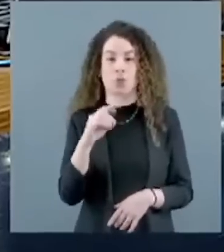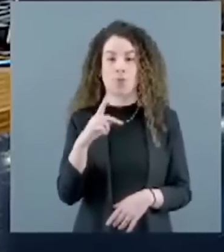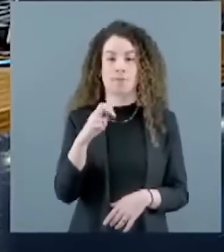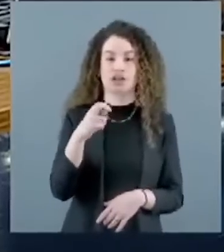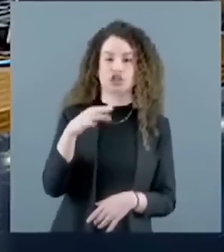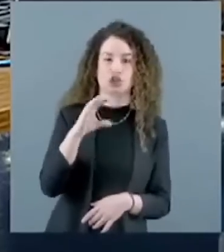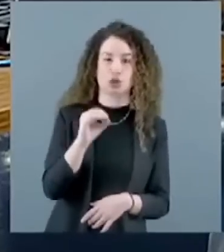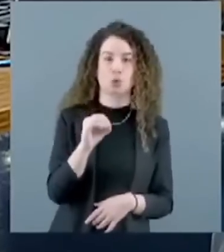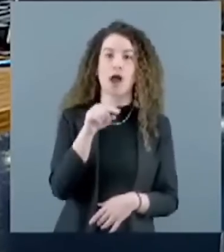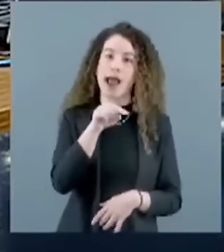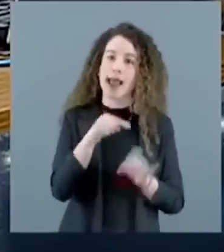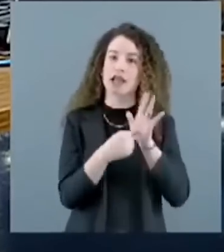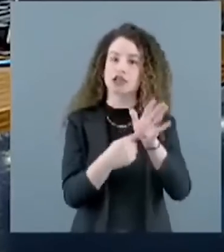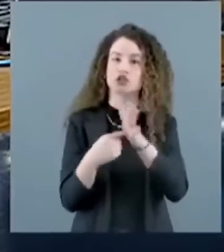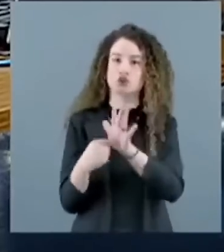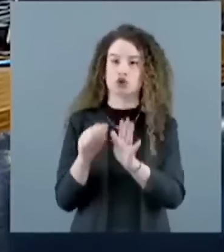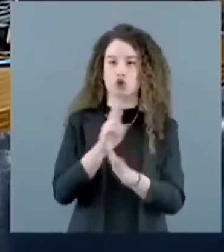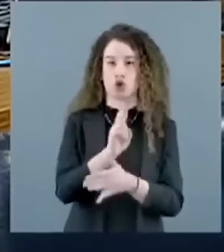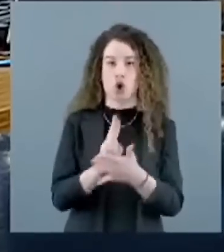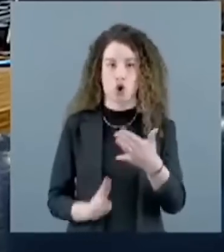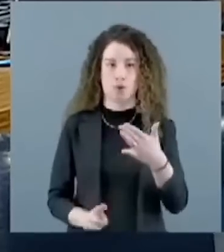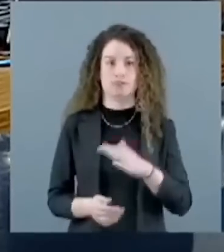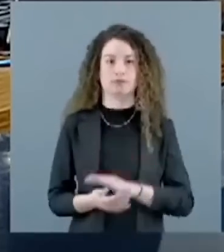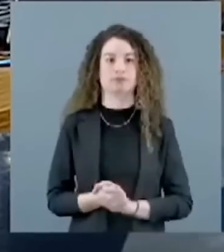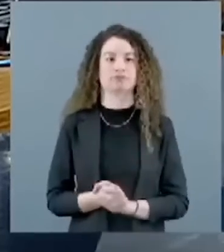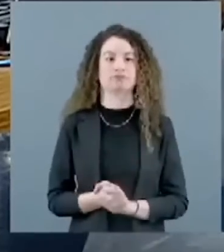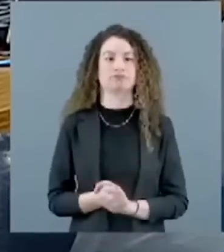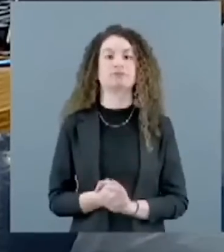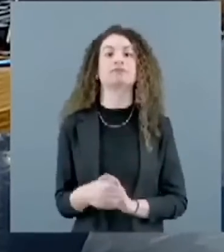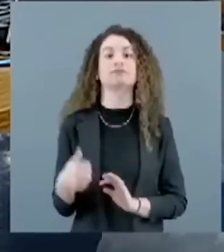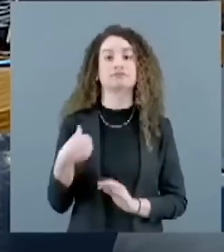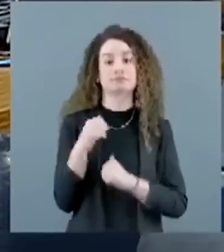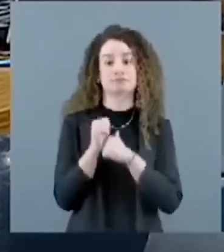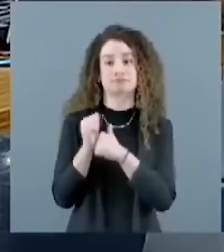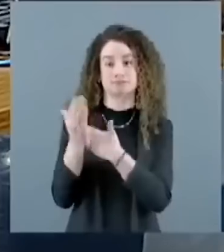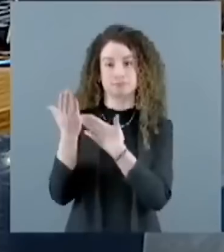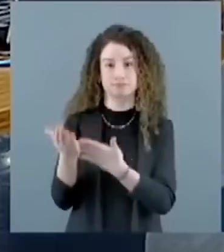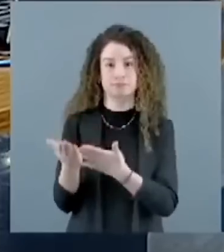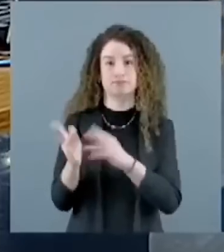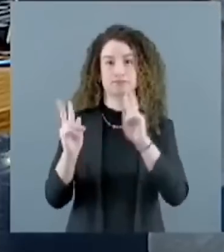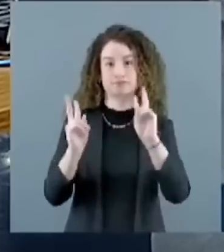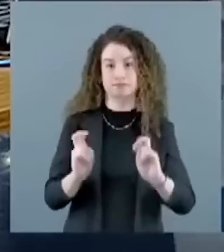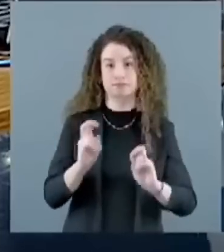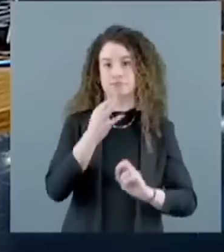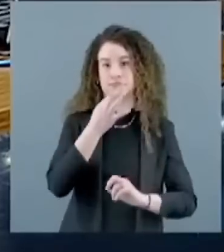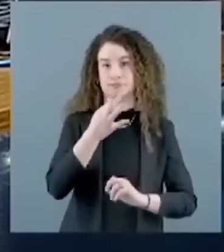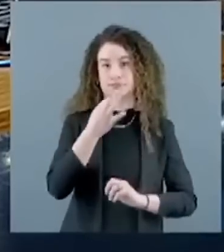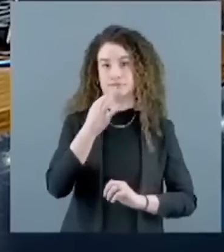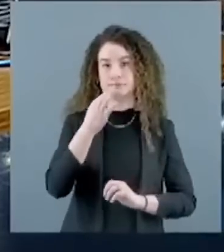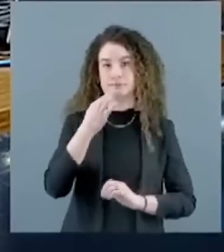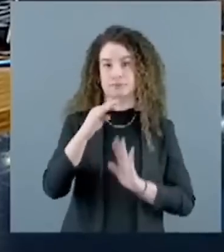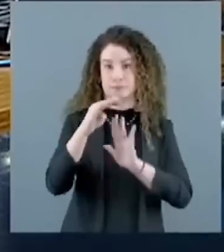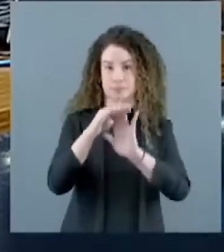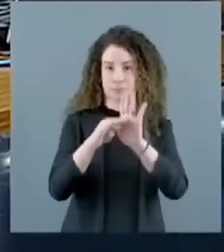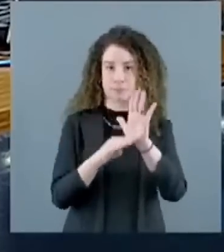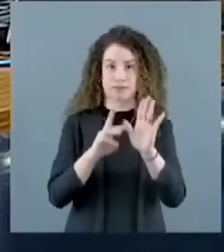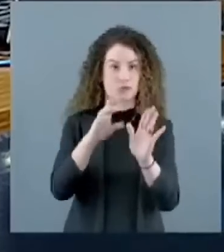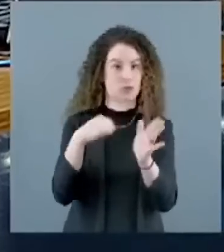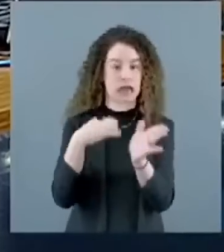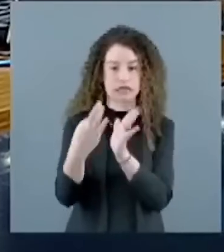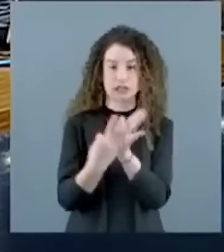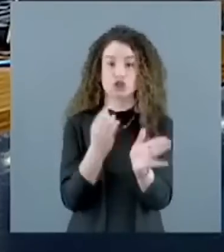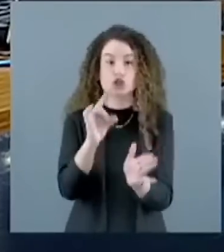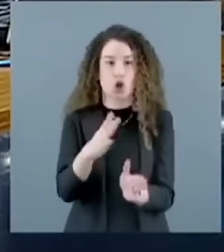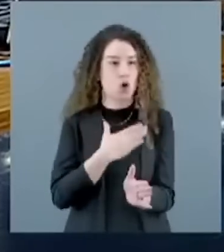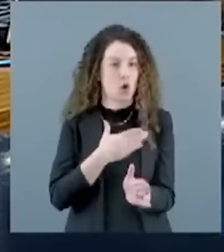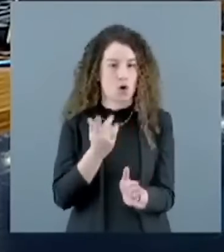indicação desses nomes. Então, vou passar a Vossa Excelência esta questão de ordem. Não é assinada apenas por mim, mas